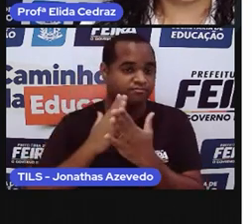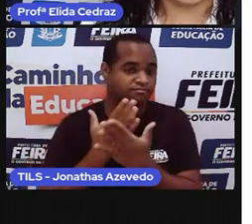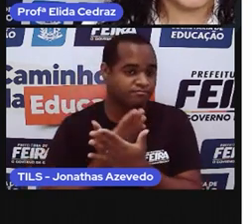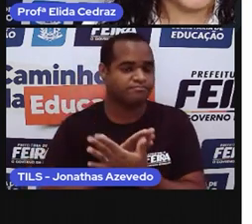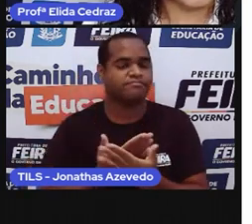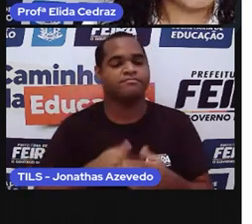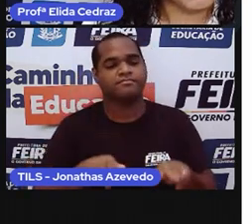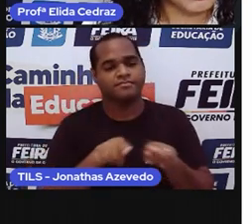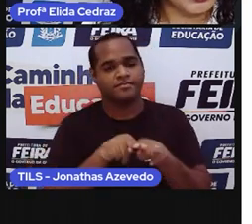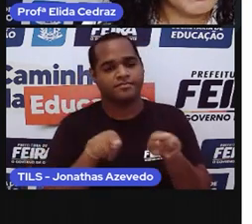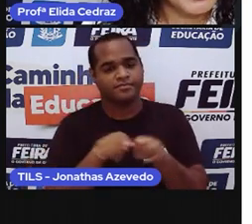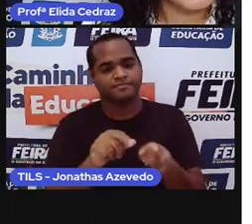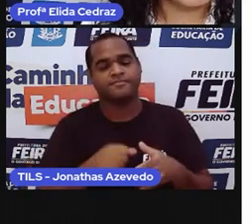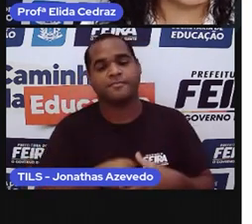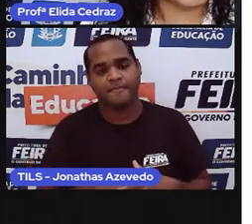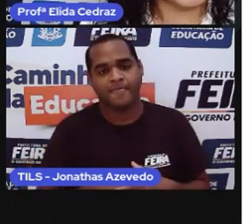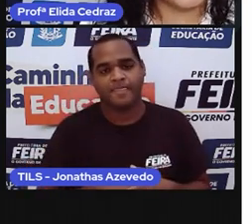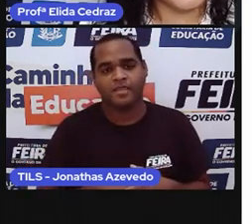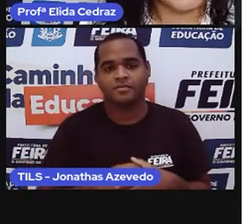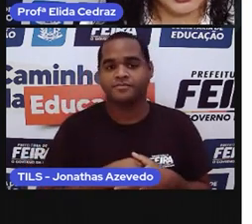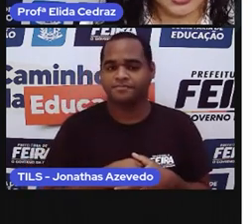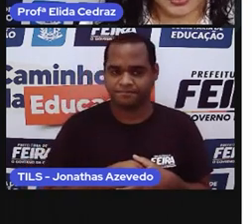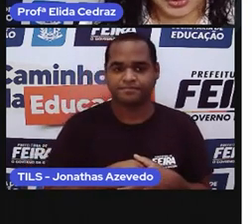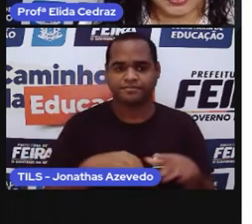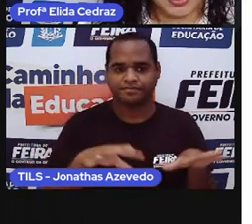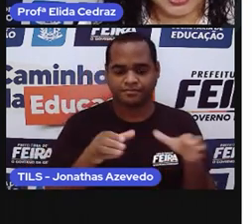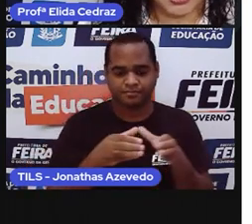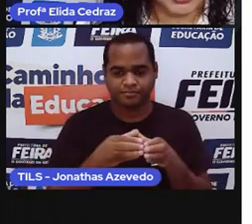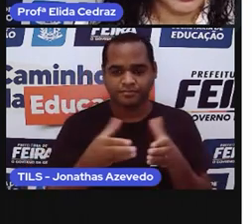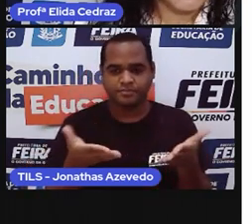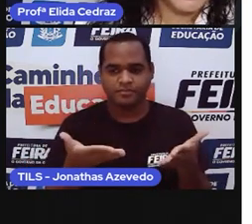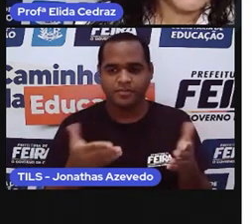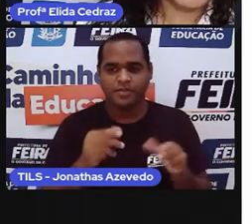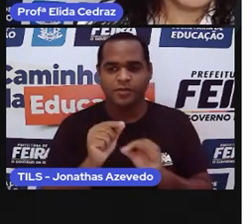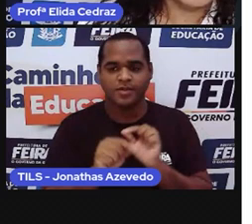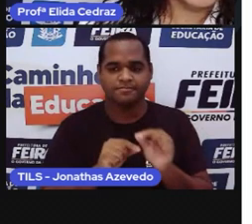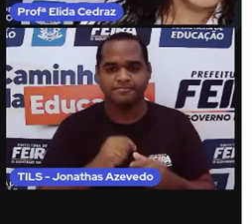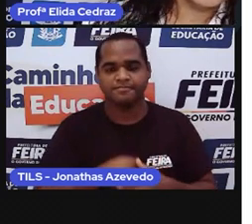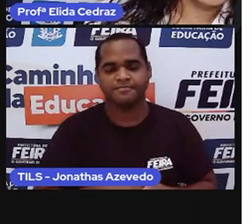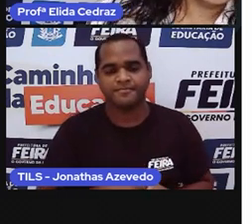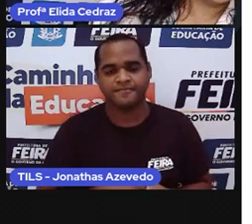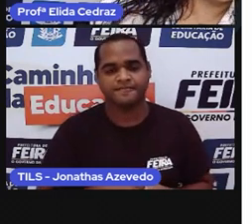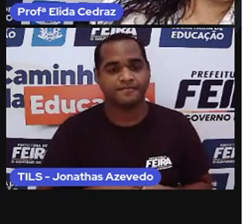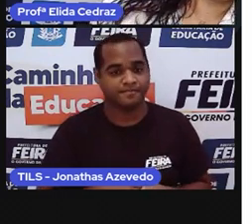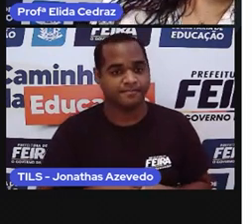escola, a turma e a data de hoje. Vamos continuar?